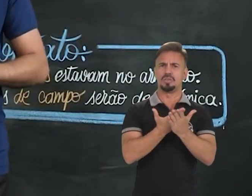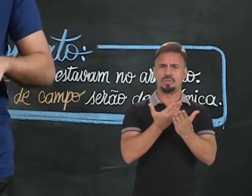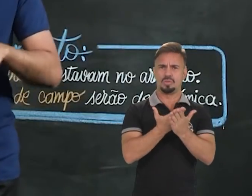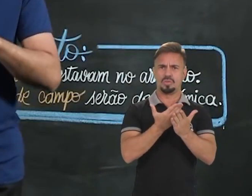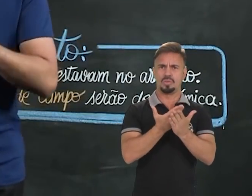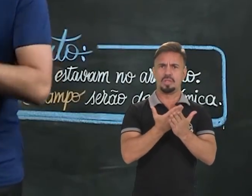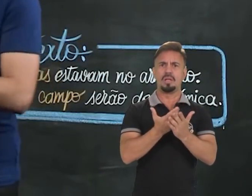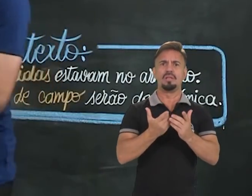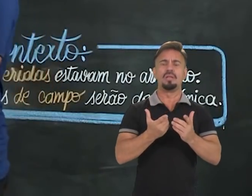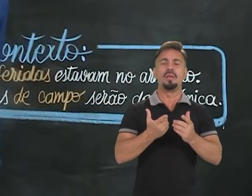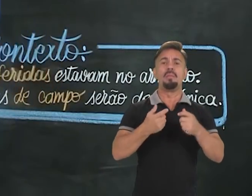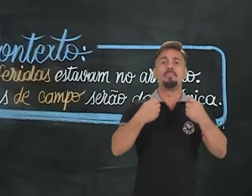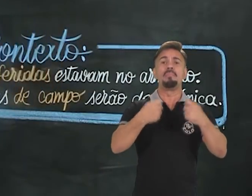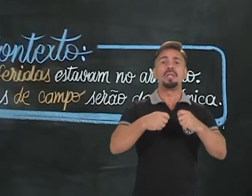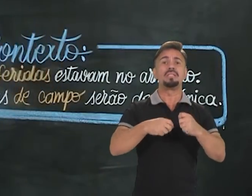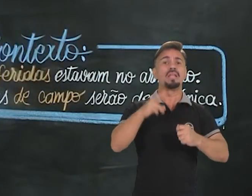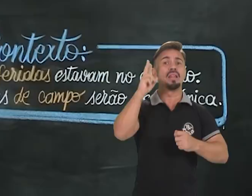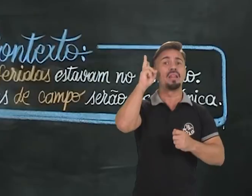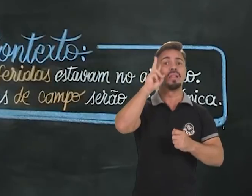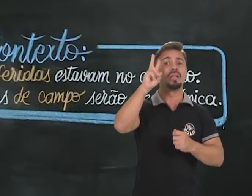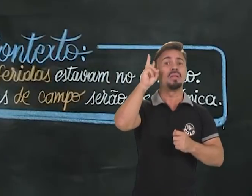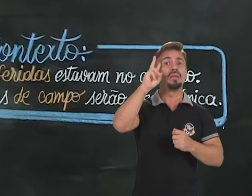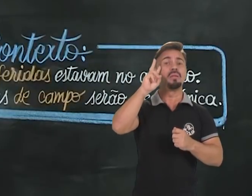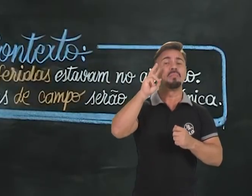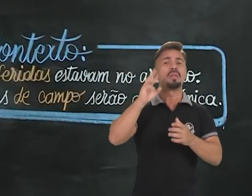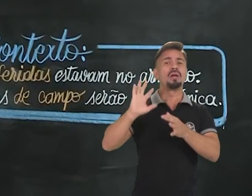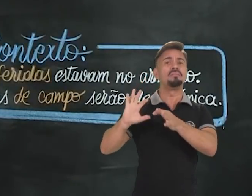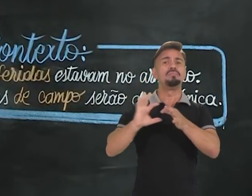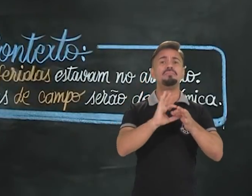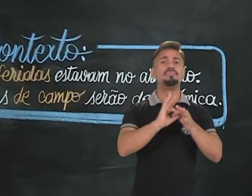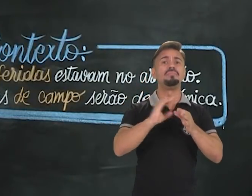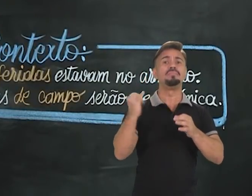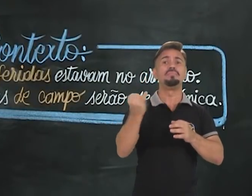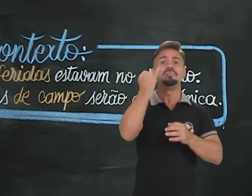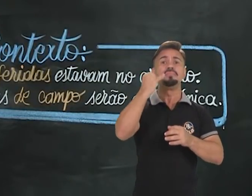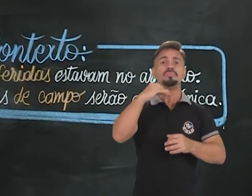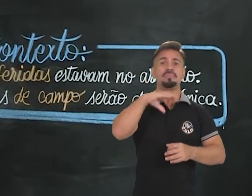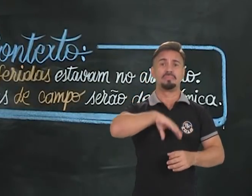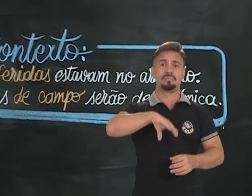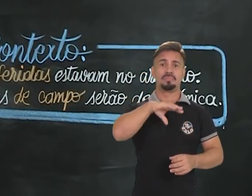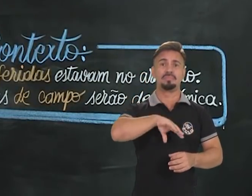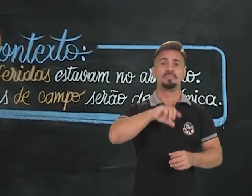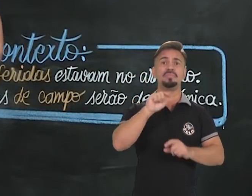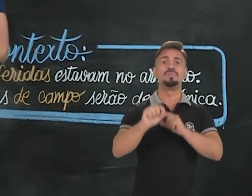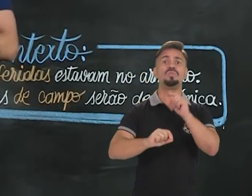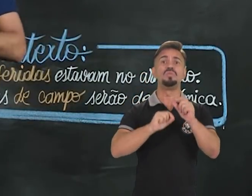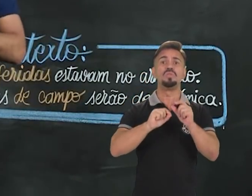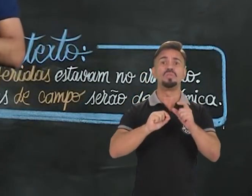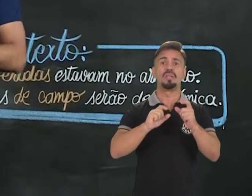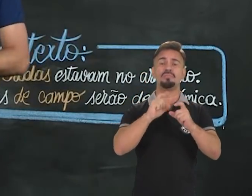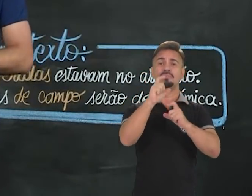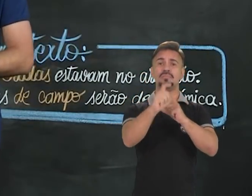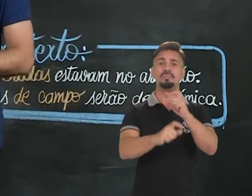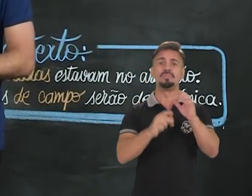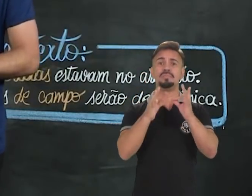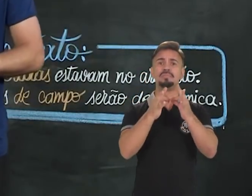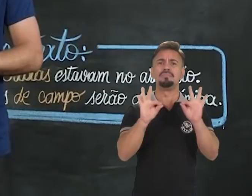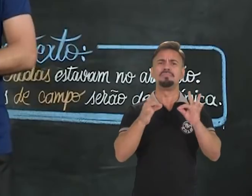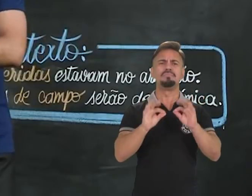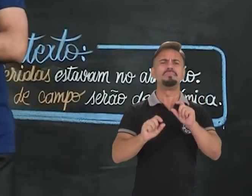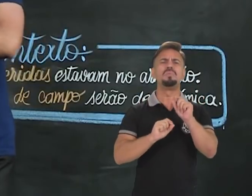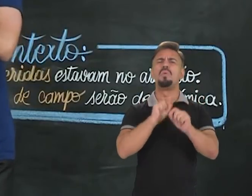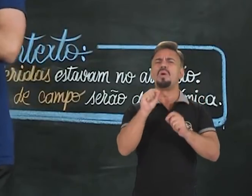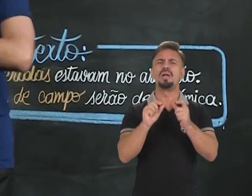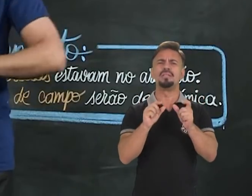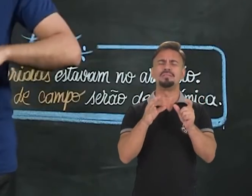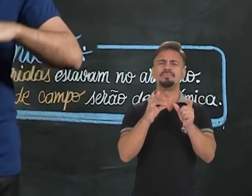adjuntos adnominais, a gente precisa relembrar uma relação muito importante na língua portuguesa, que é a relação morfossintática. O que é